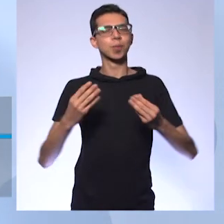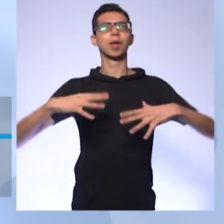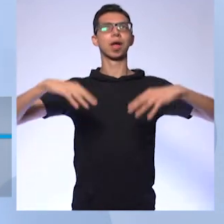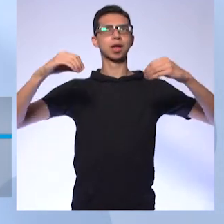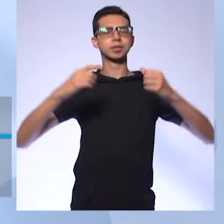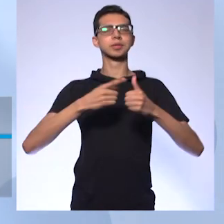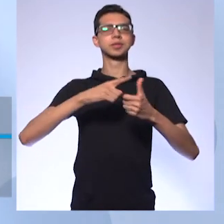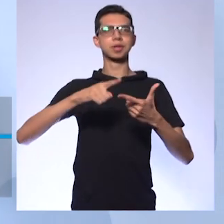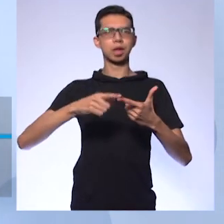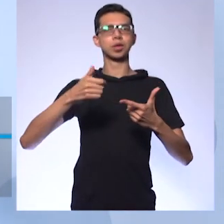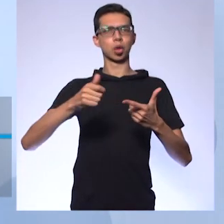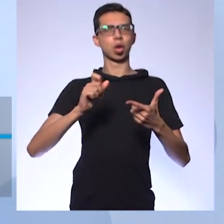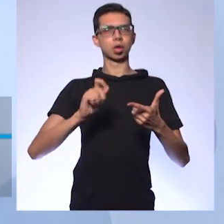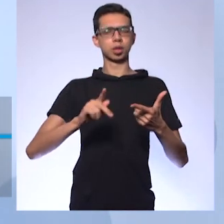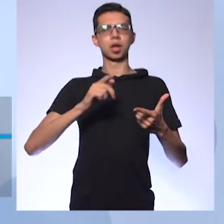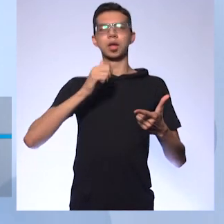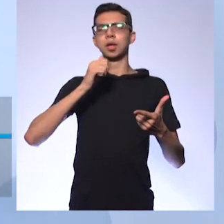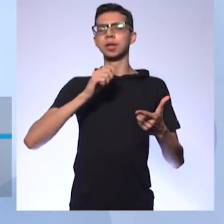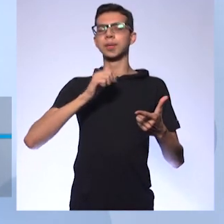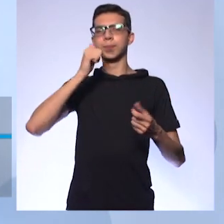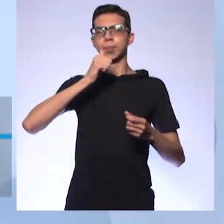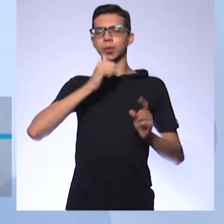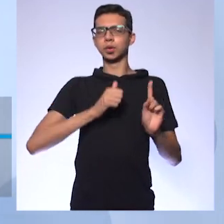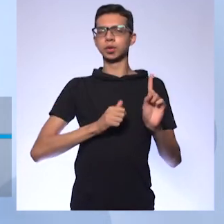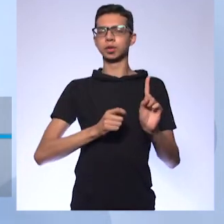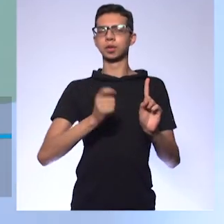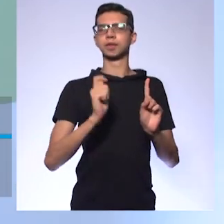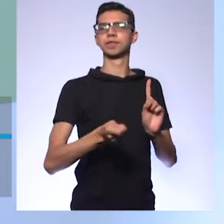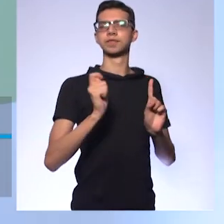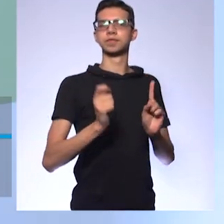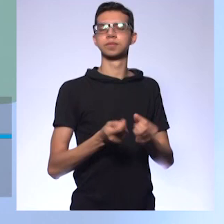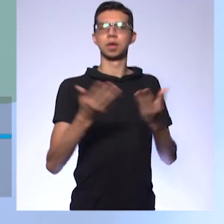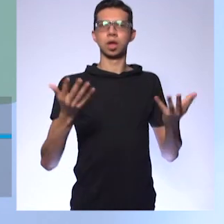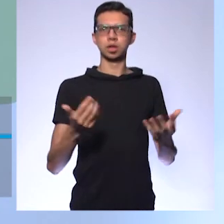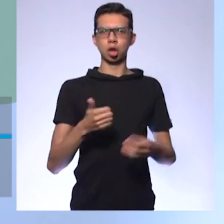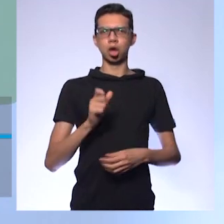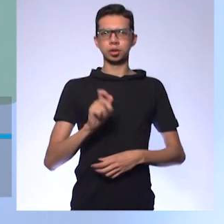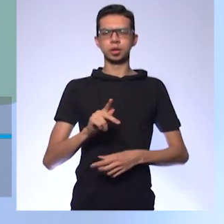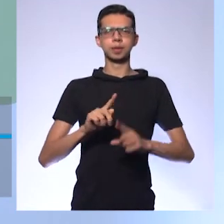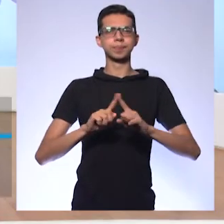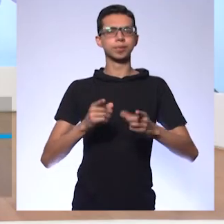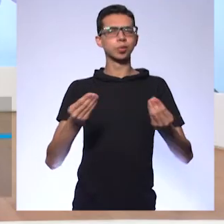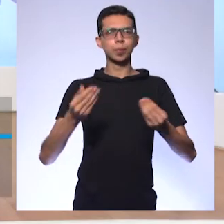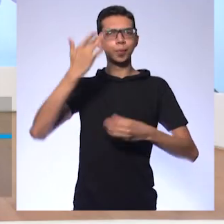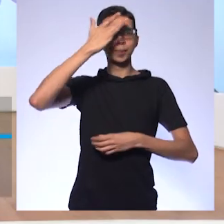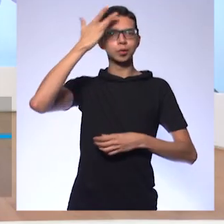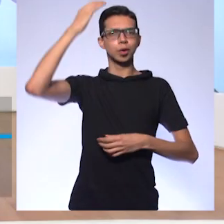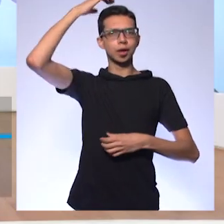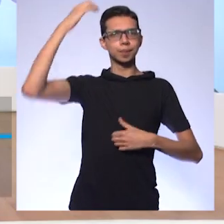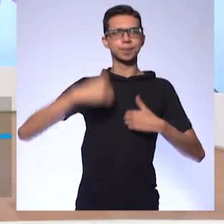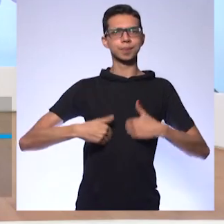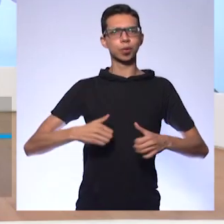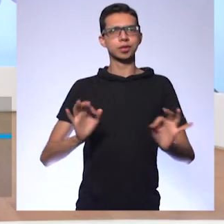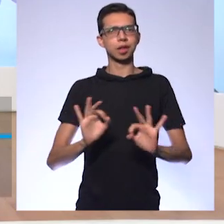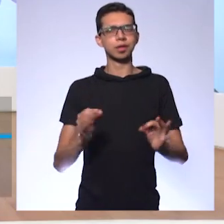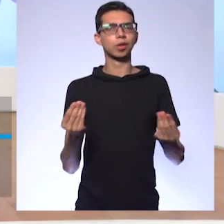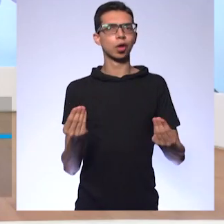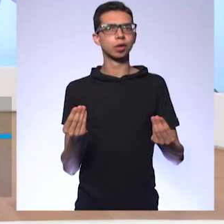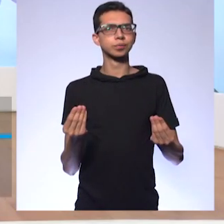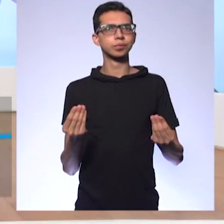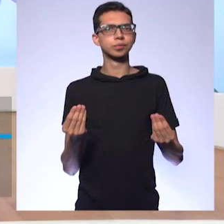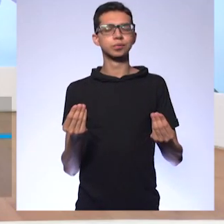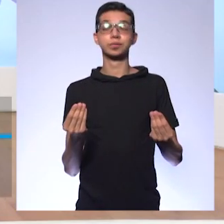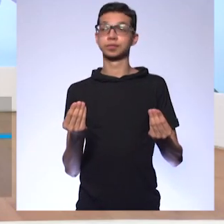castelos, fadas, pessoas sem tomar banho. Bem diferente. Nossa, bem diferente. Olha, faz parte, não é que a pessoa sem tomar banho,